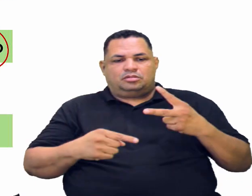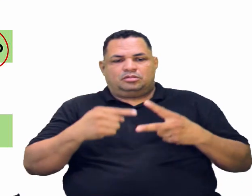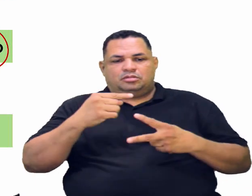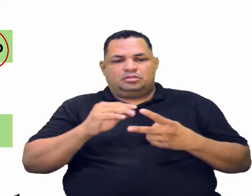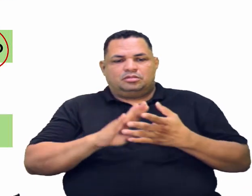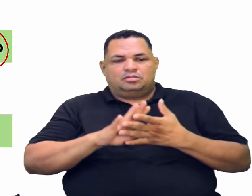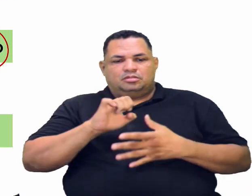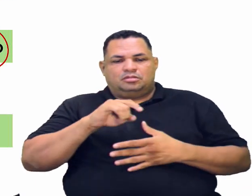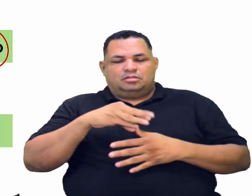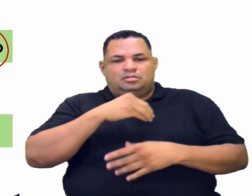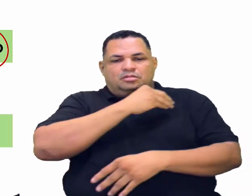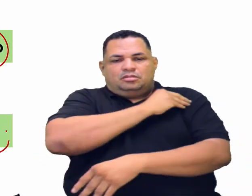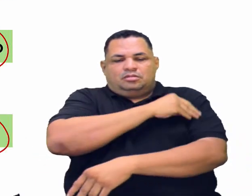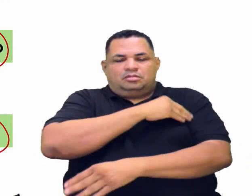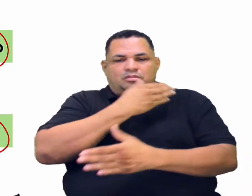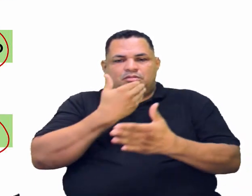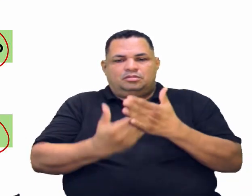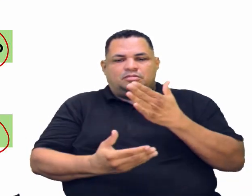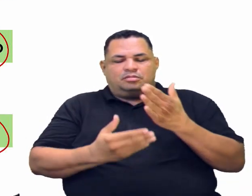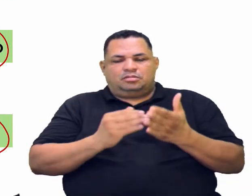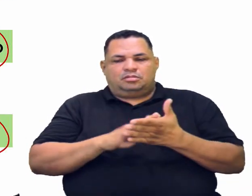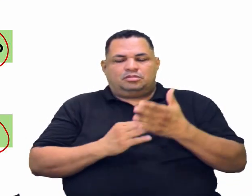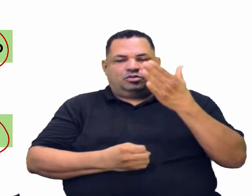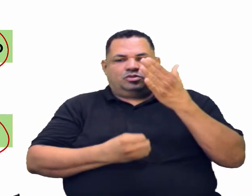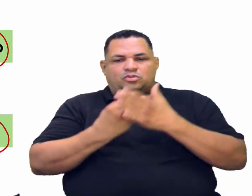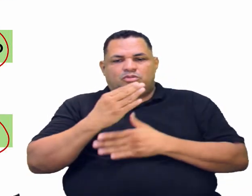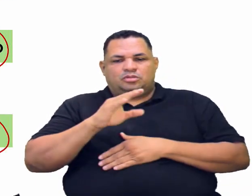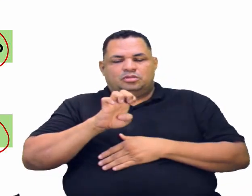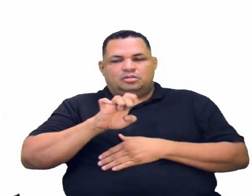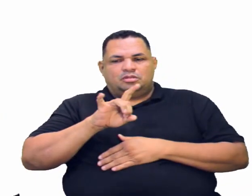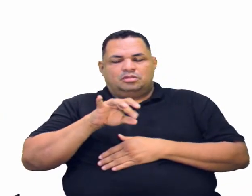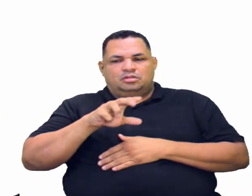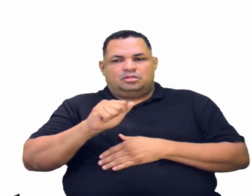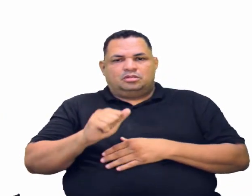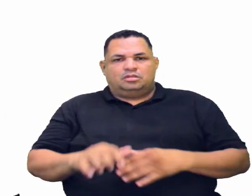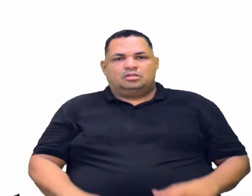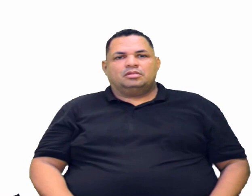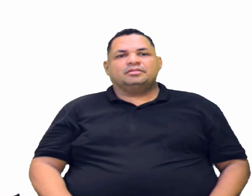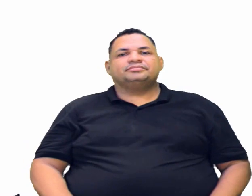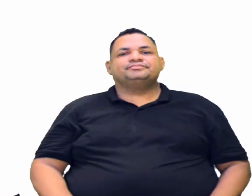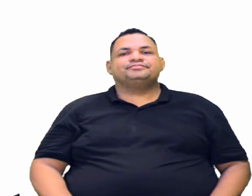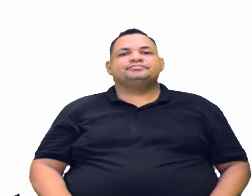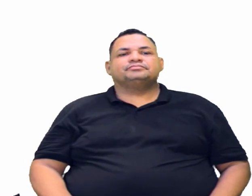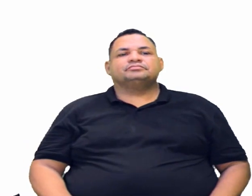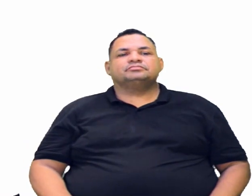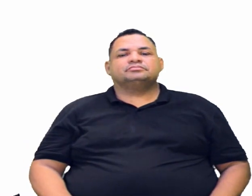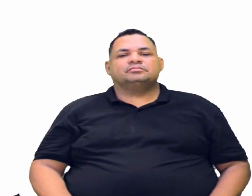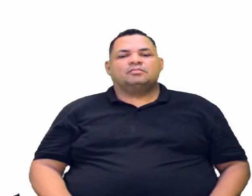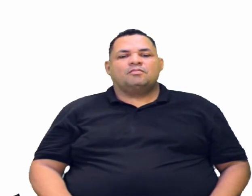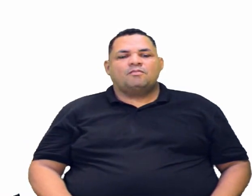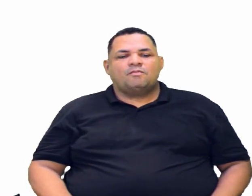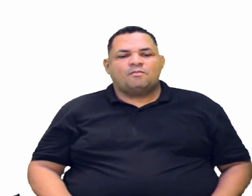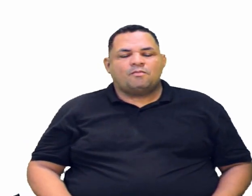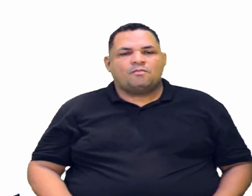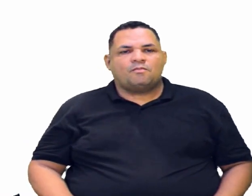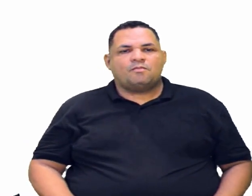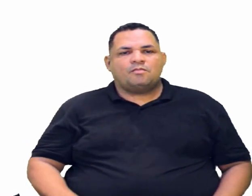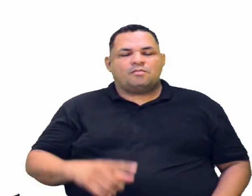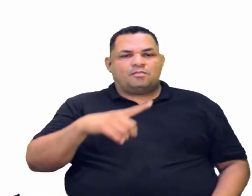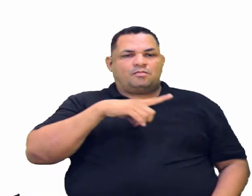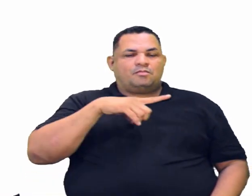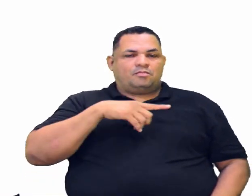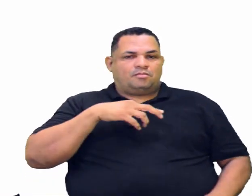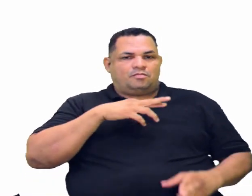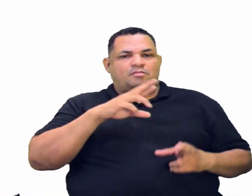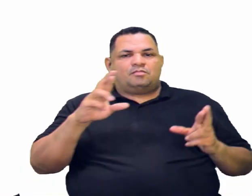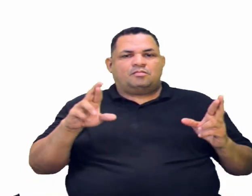mols de álcool desidrata, forma o éter. Tranquilo? E os aldeídos? Nós temos três